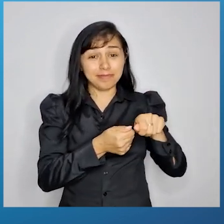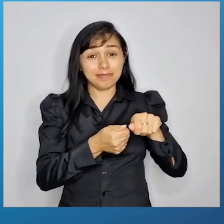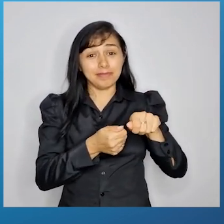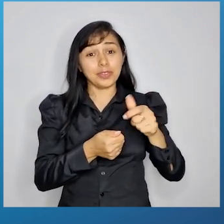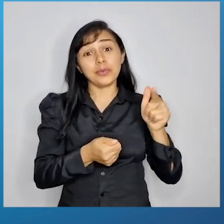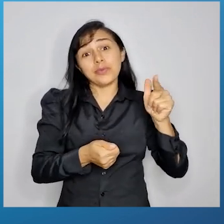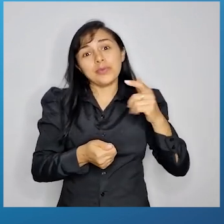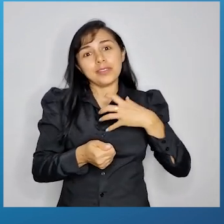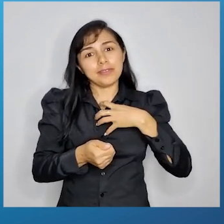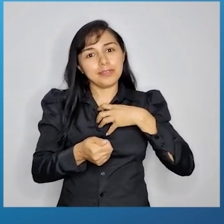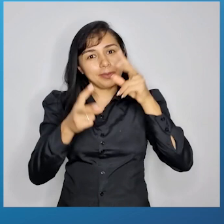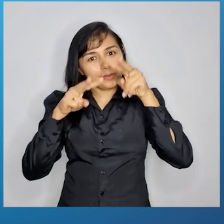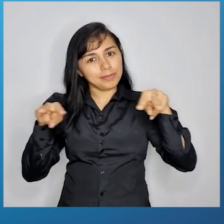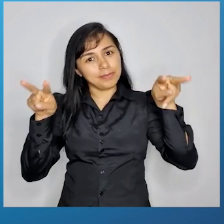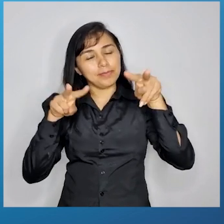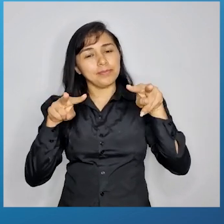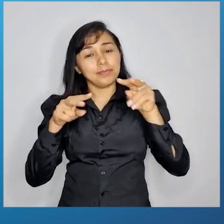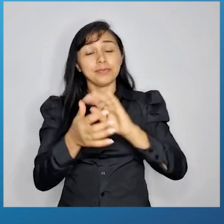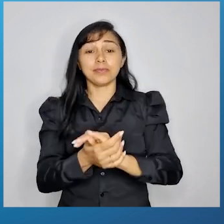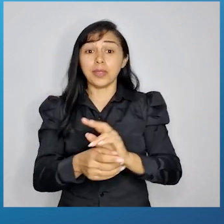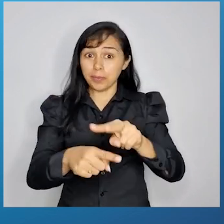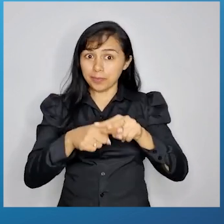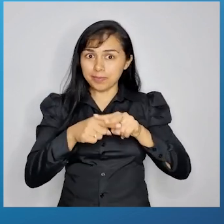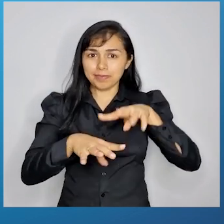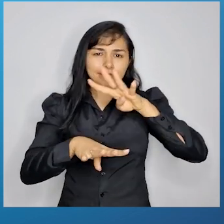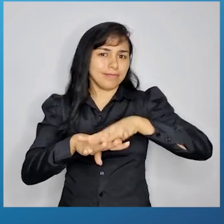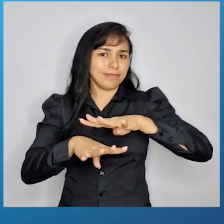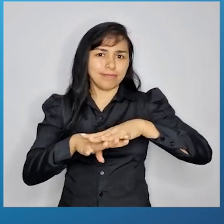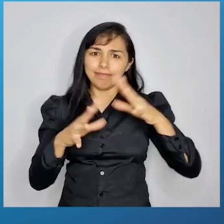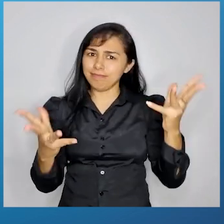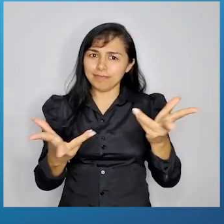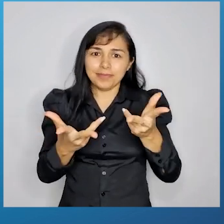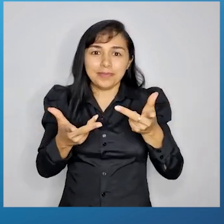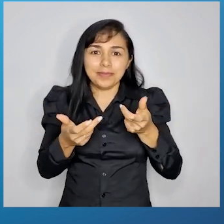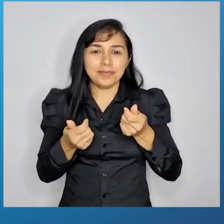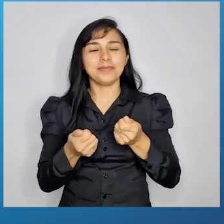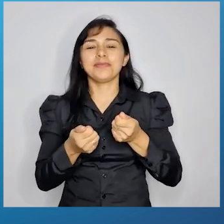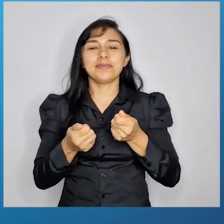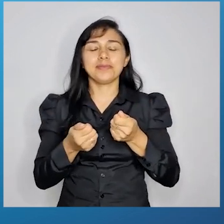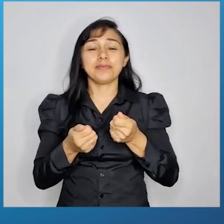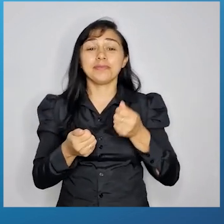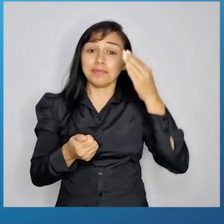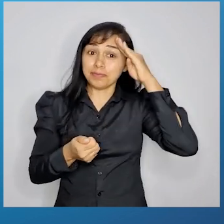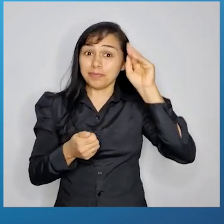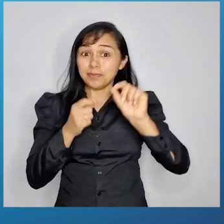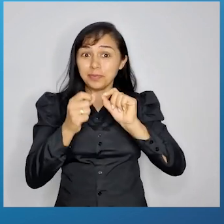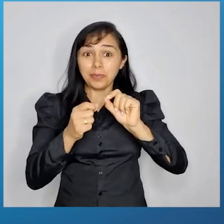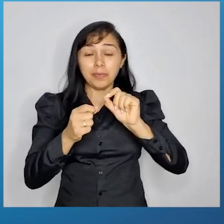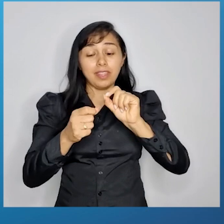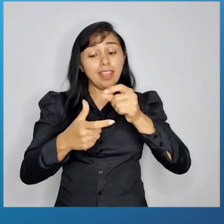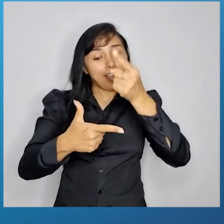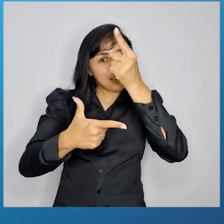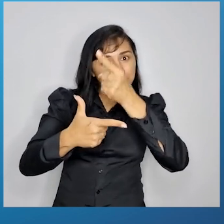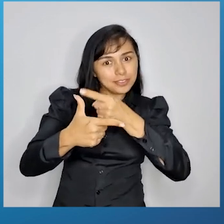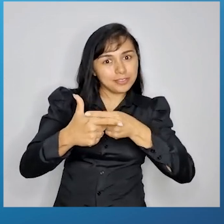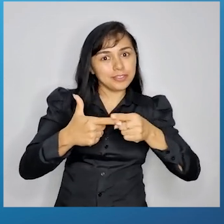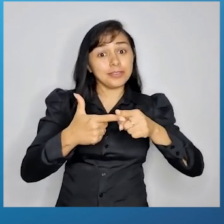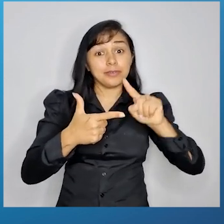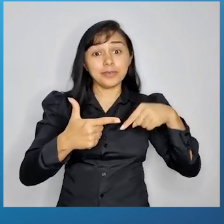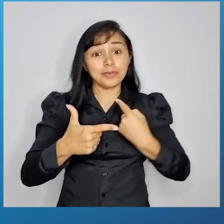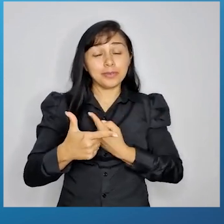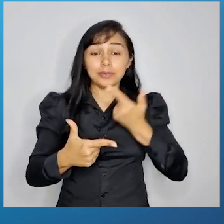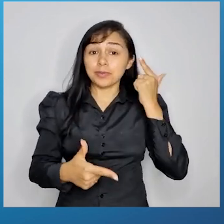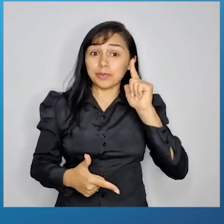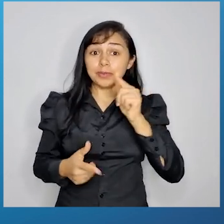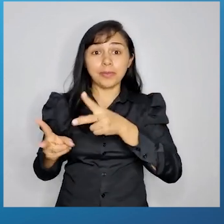outro olhar. E aí a matemática, ela é fantástica. Especificamente a divisão, nós conseguimos